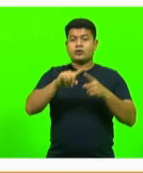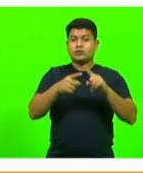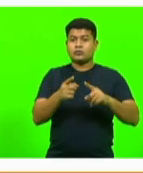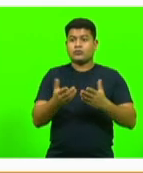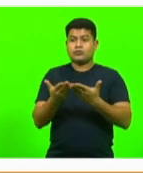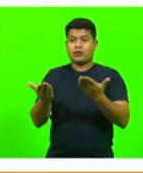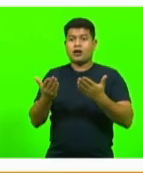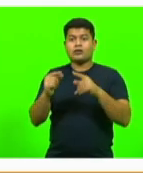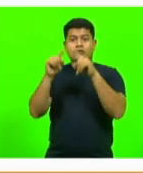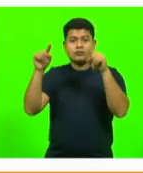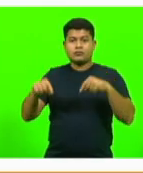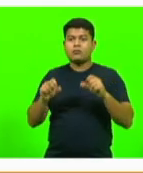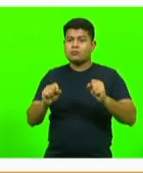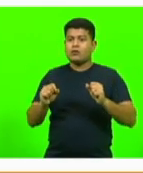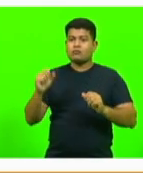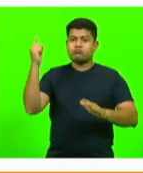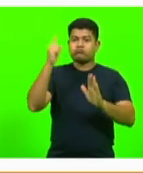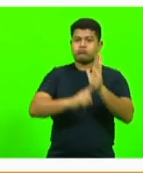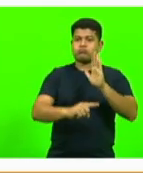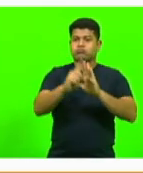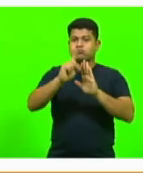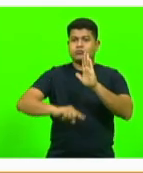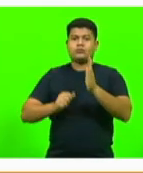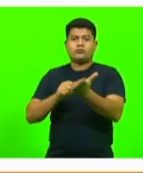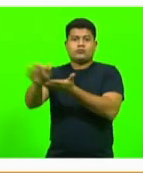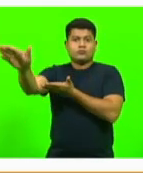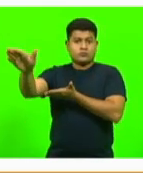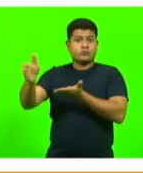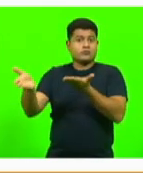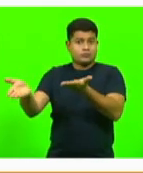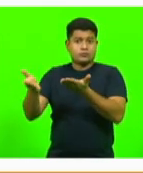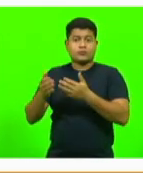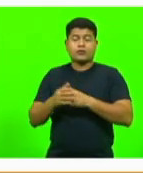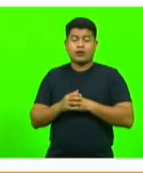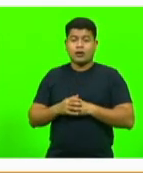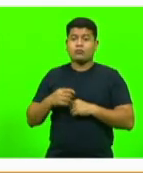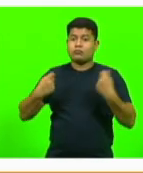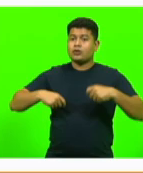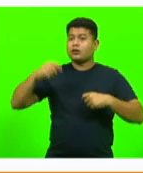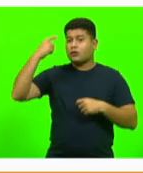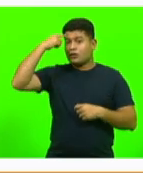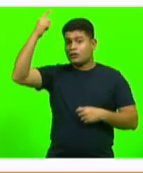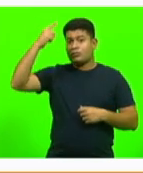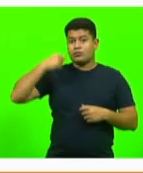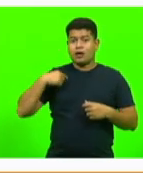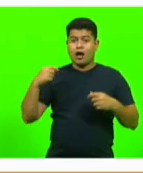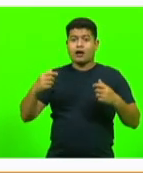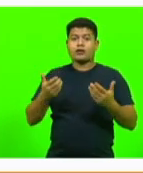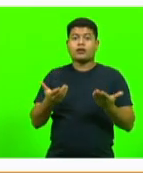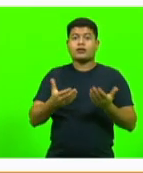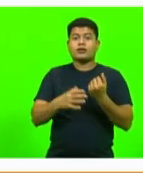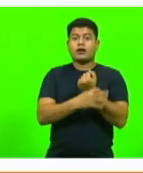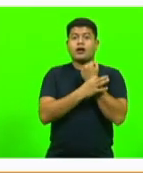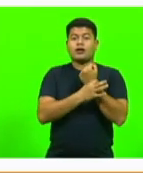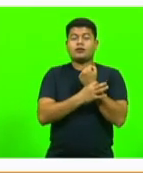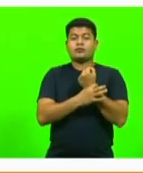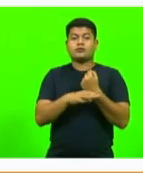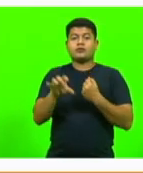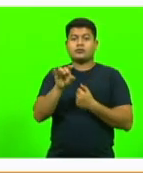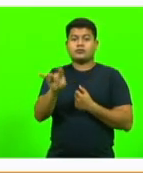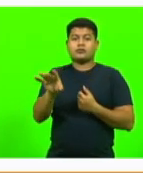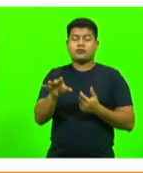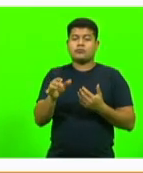exonerado então é muito importante a gente tem isso em mente aqui ele garante a estabilidade somente para os cargos